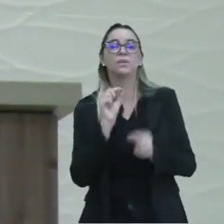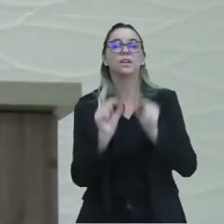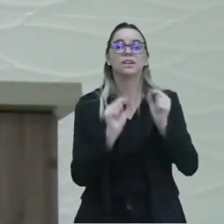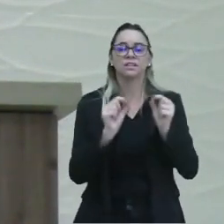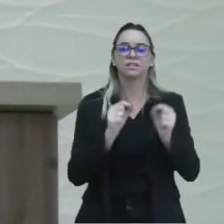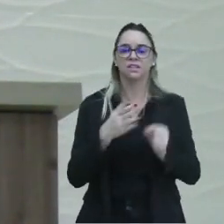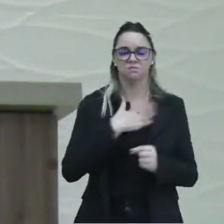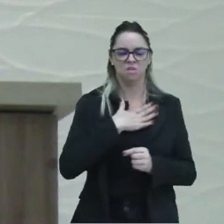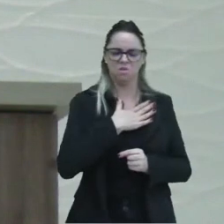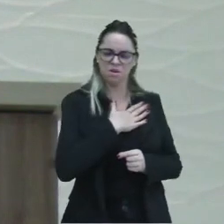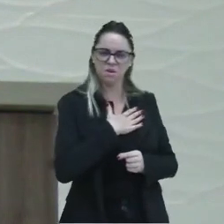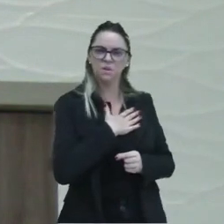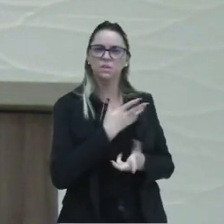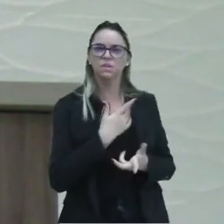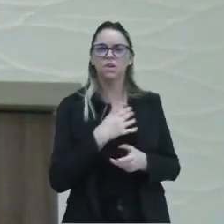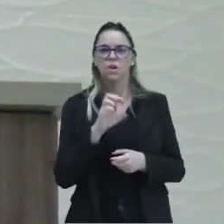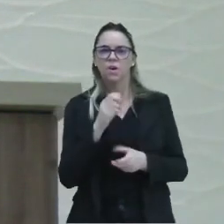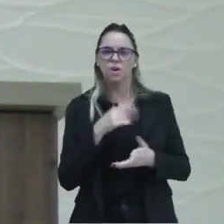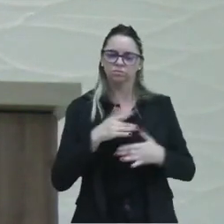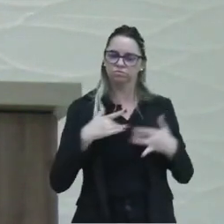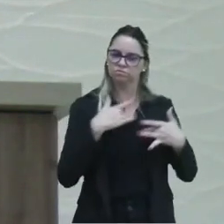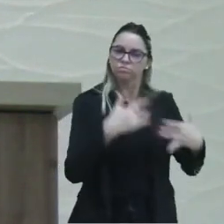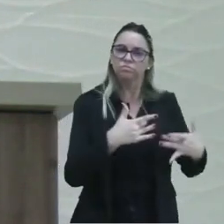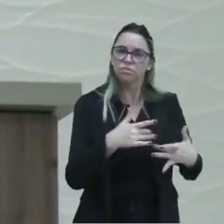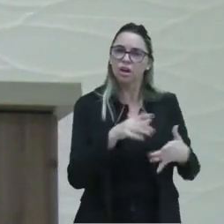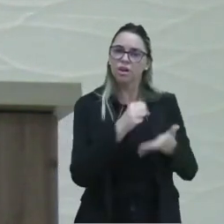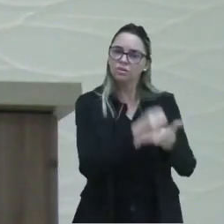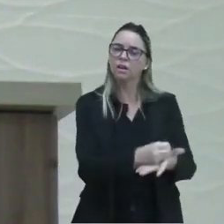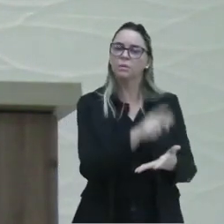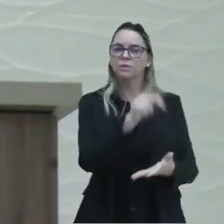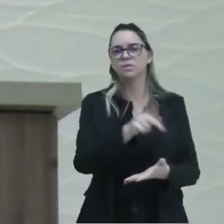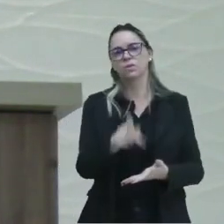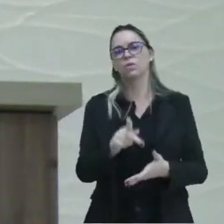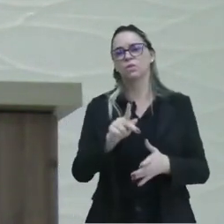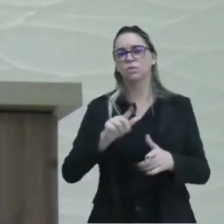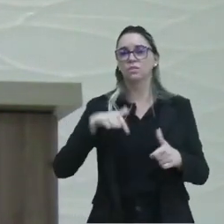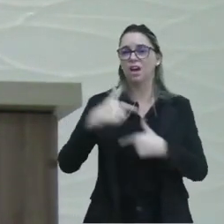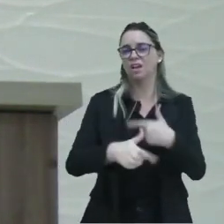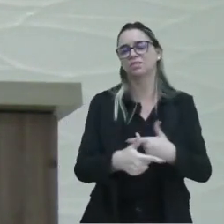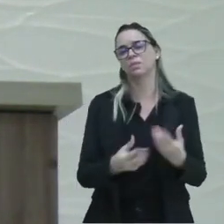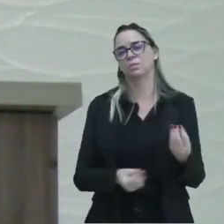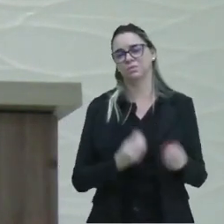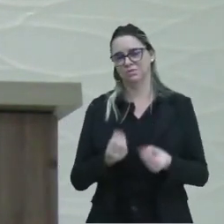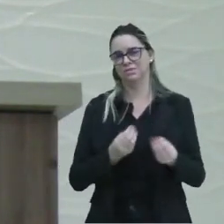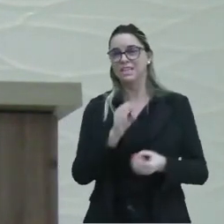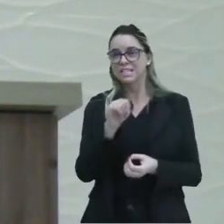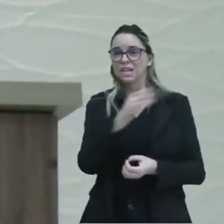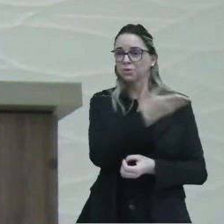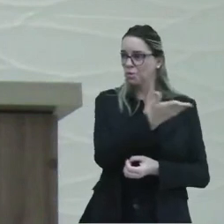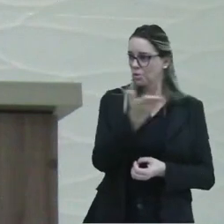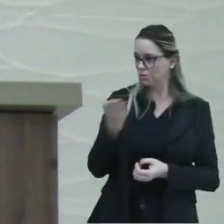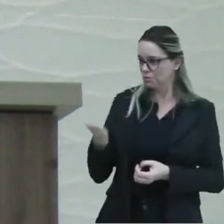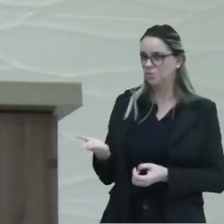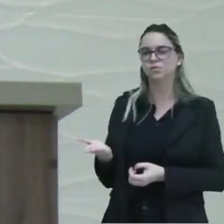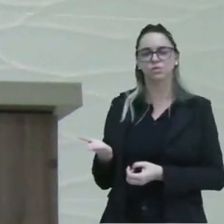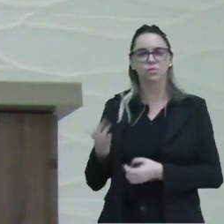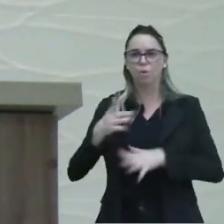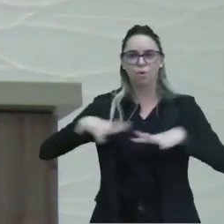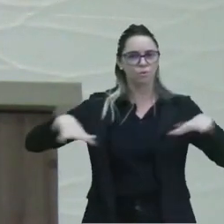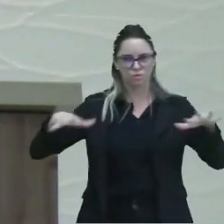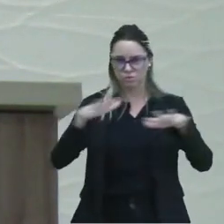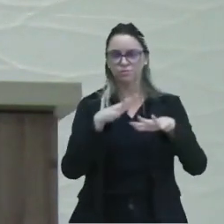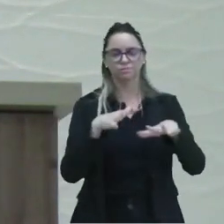colocar à disposição dos professores de fato e de direito de lutar. Então, se todos se comportarem de acordo com o